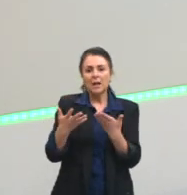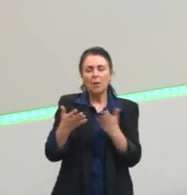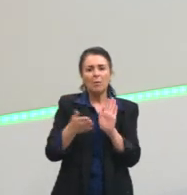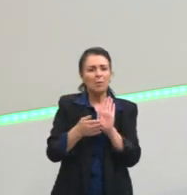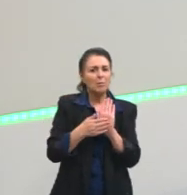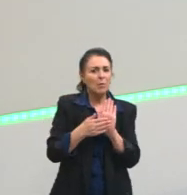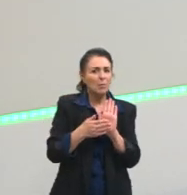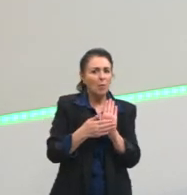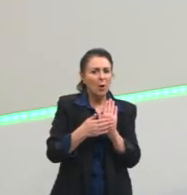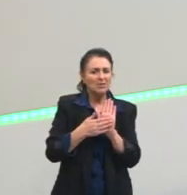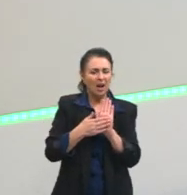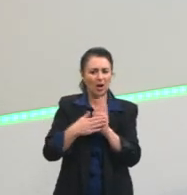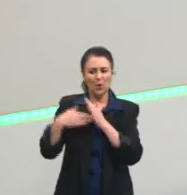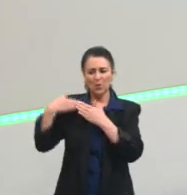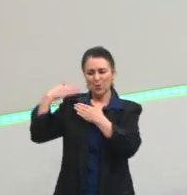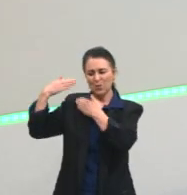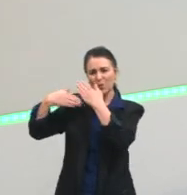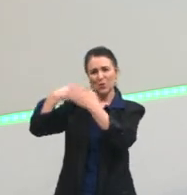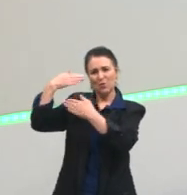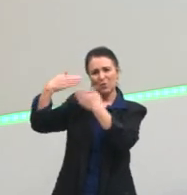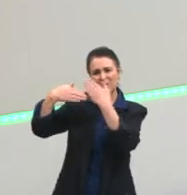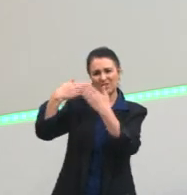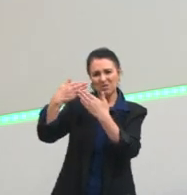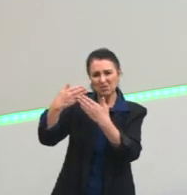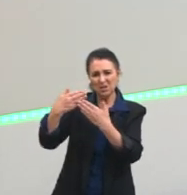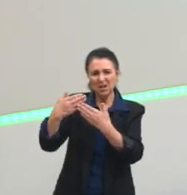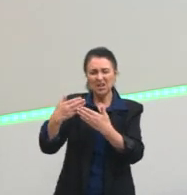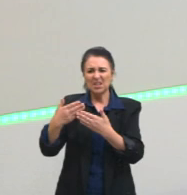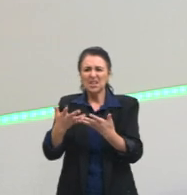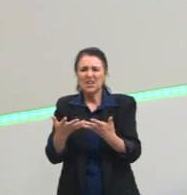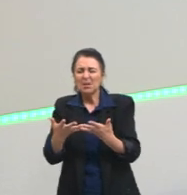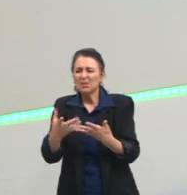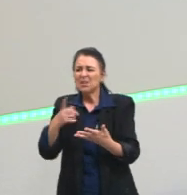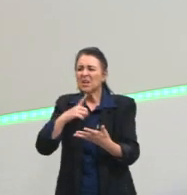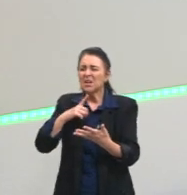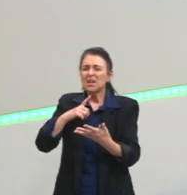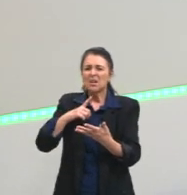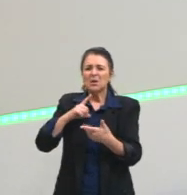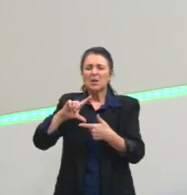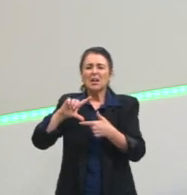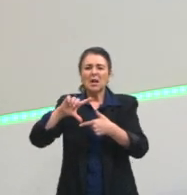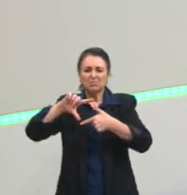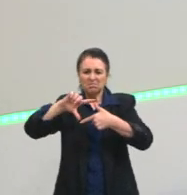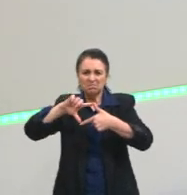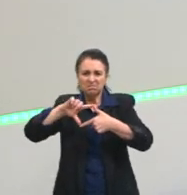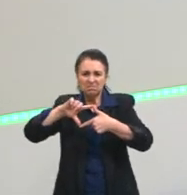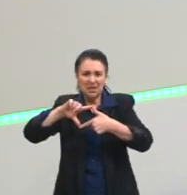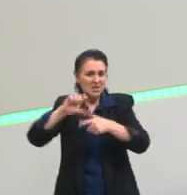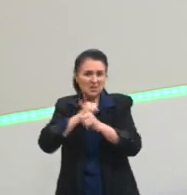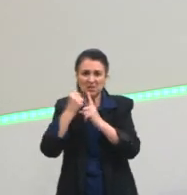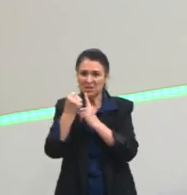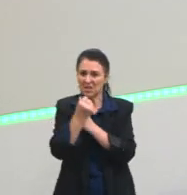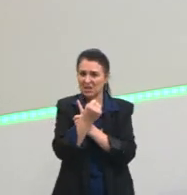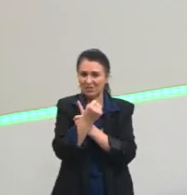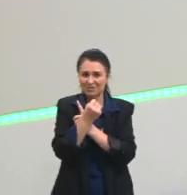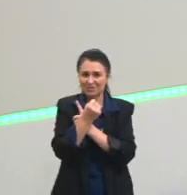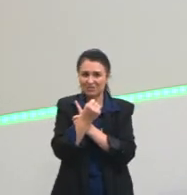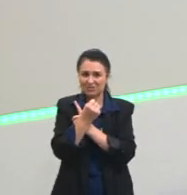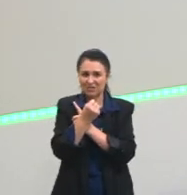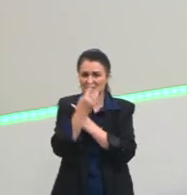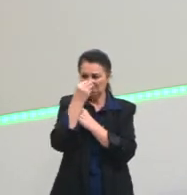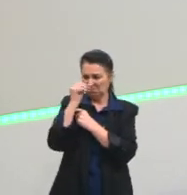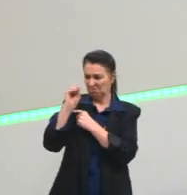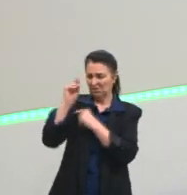proposta conservadora sem levar em conta uma série de itens que compõem o ser humano é a